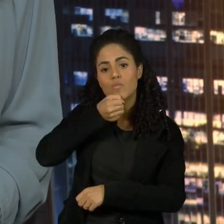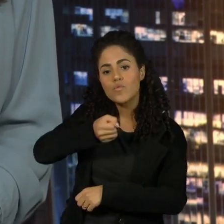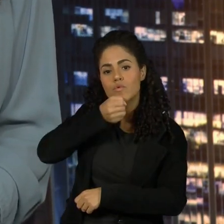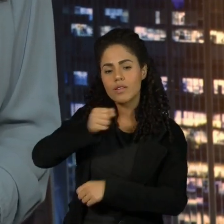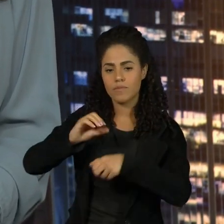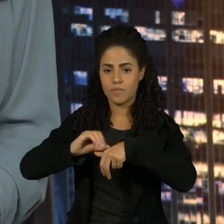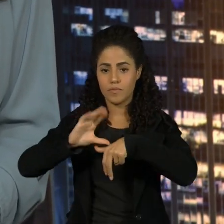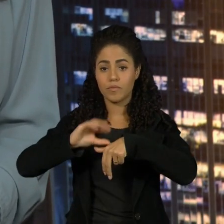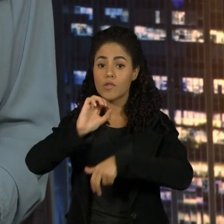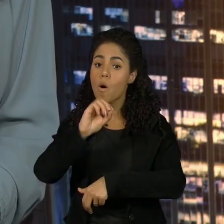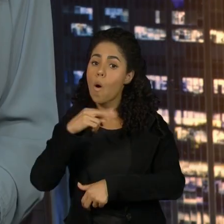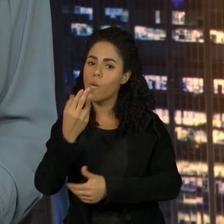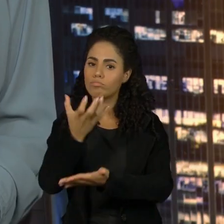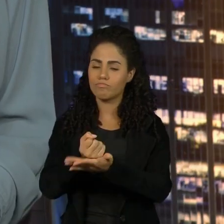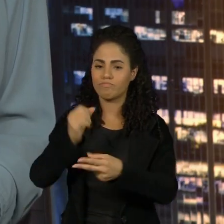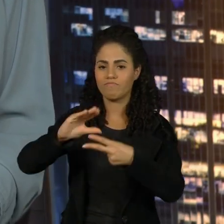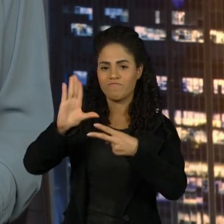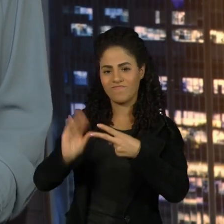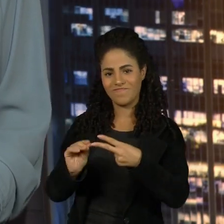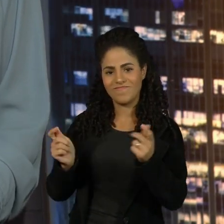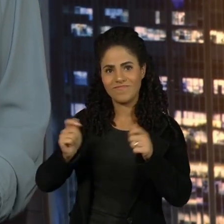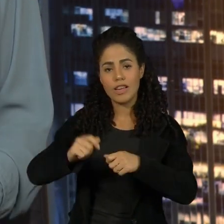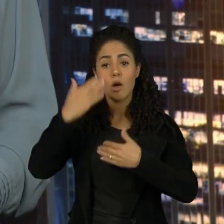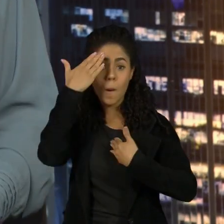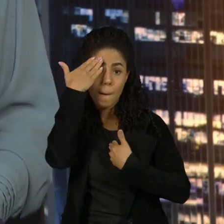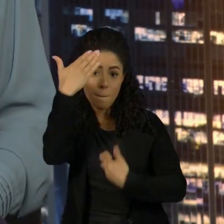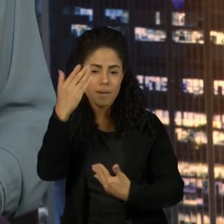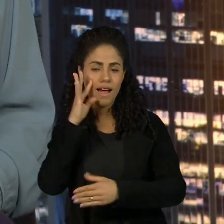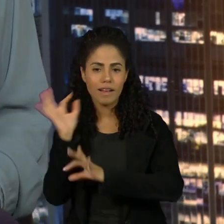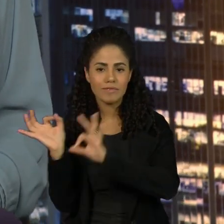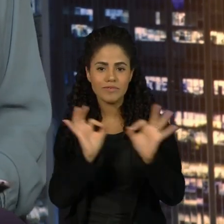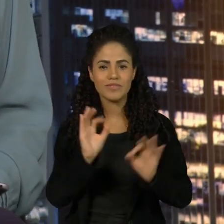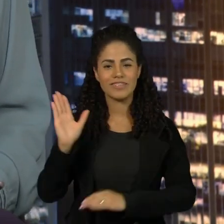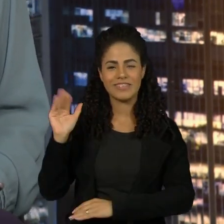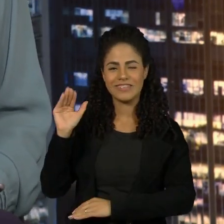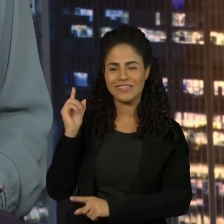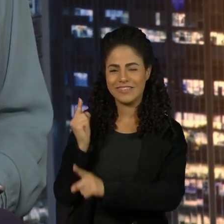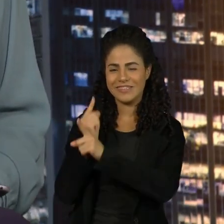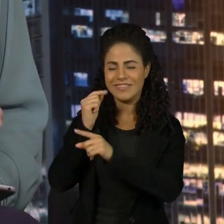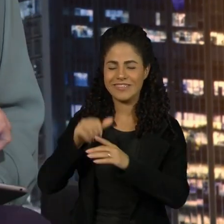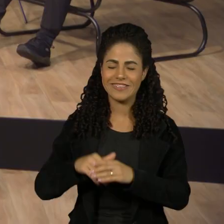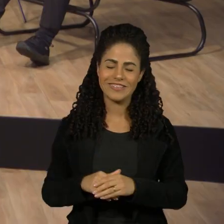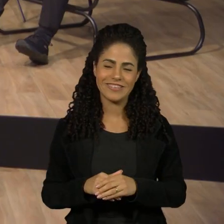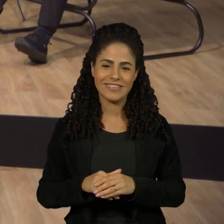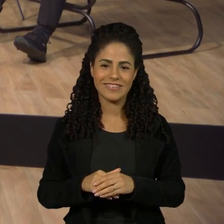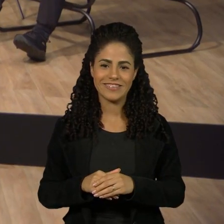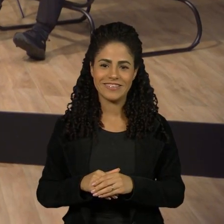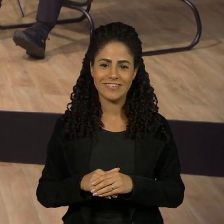Cultura ou baixe o aplicativo Cultura Play. Obrigada pela companhia. Até a semana que vem. Tchau.